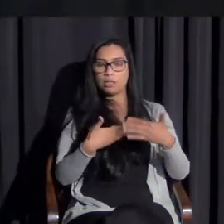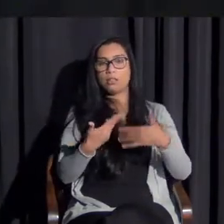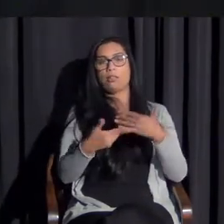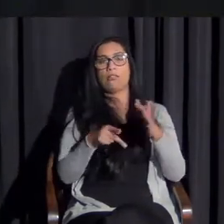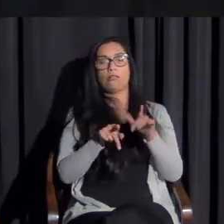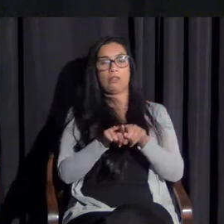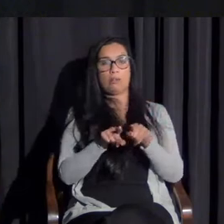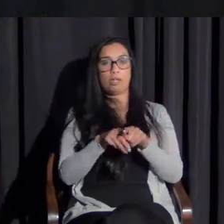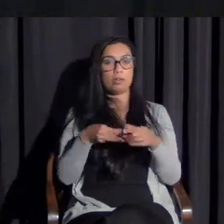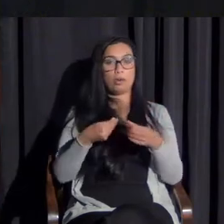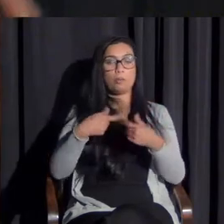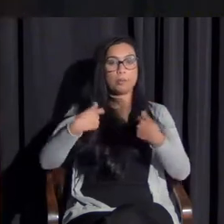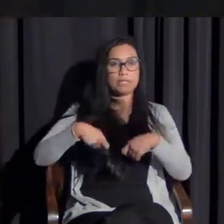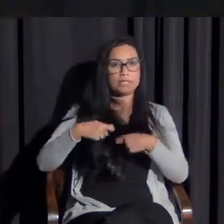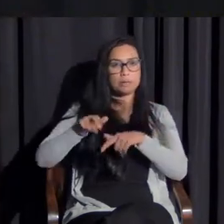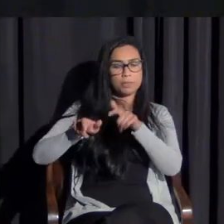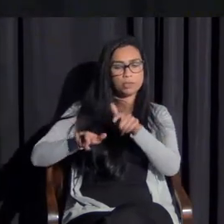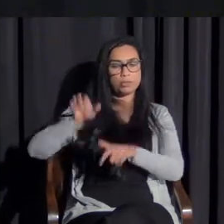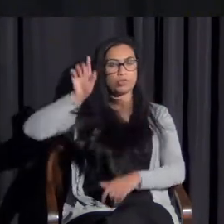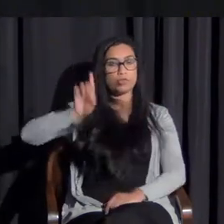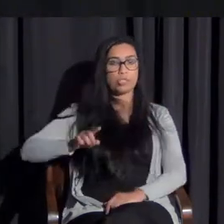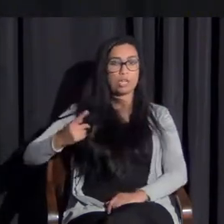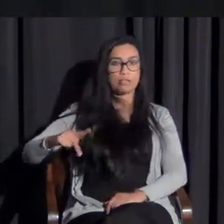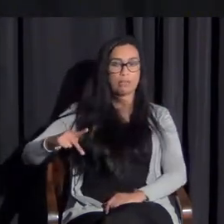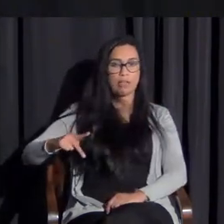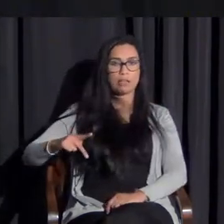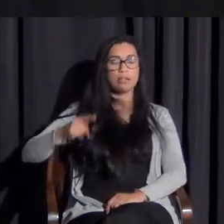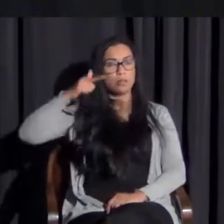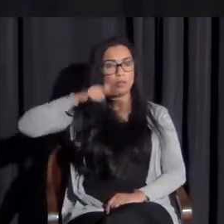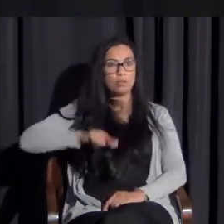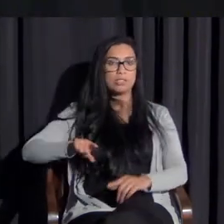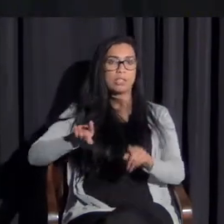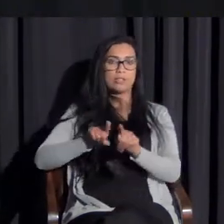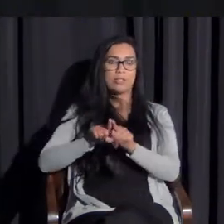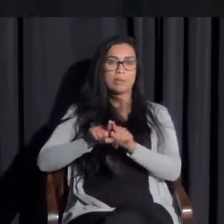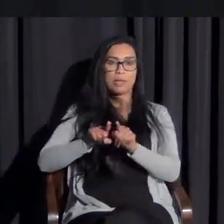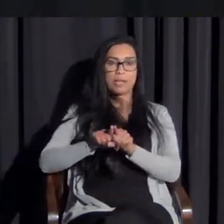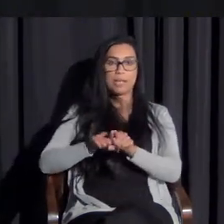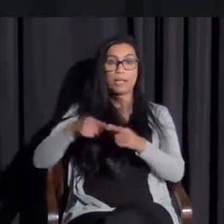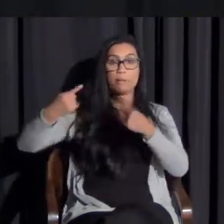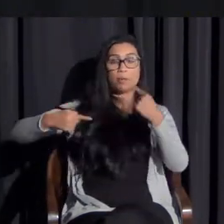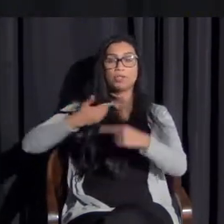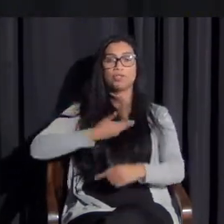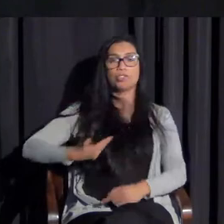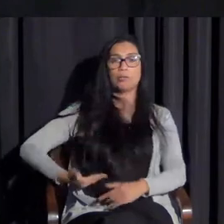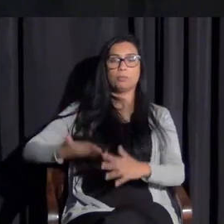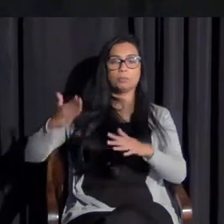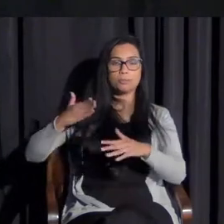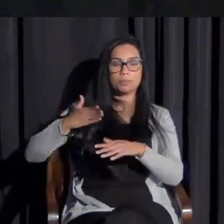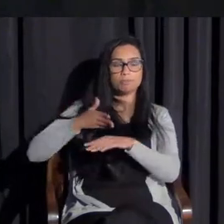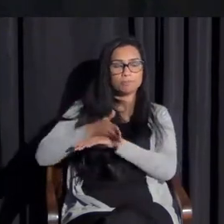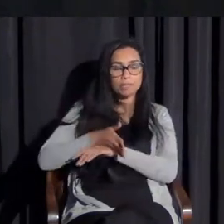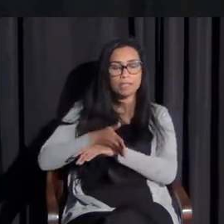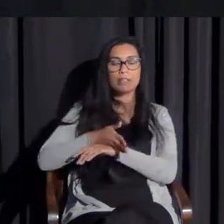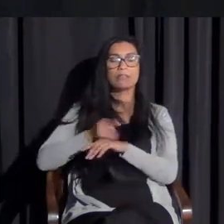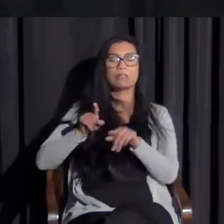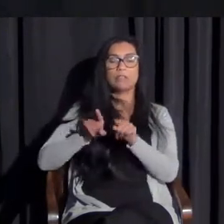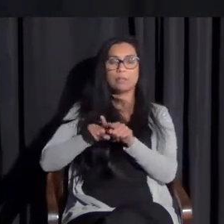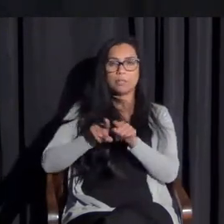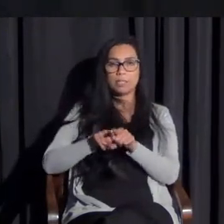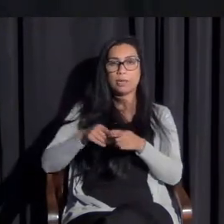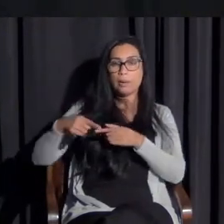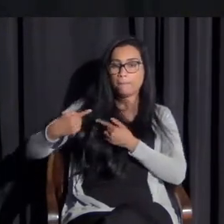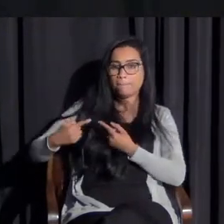quem precisa e para quem tem direito, né, de estar também e ter acesso a essa política pública. Agradecer a parceria de Miguel, né,